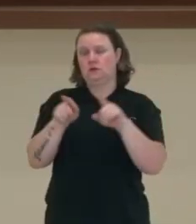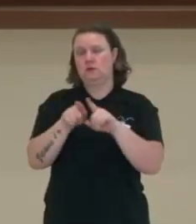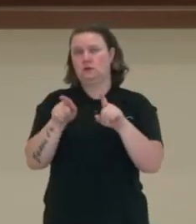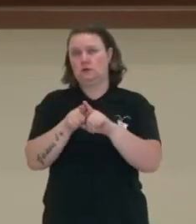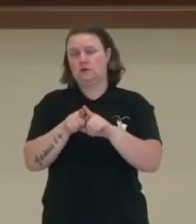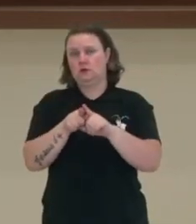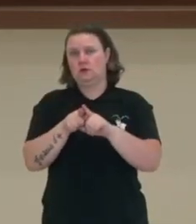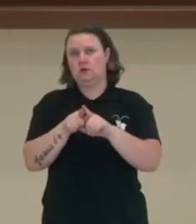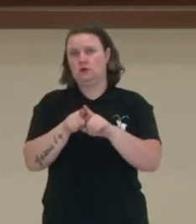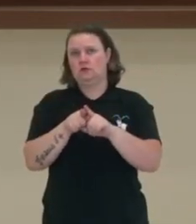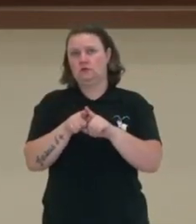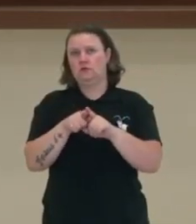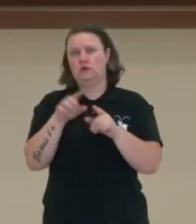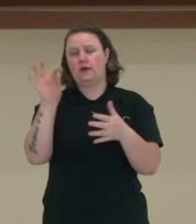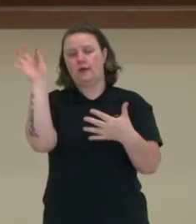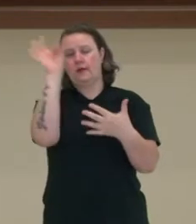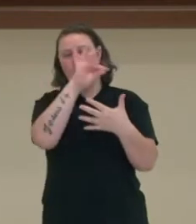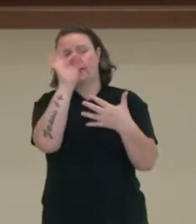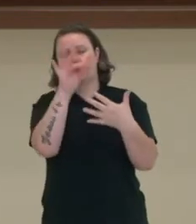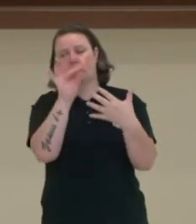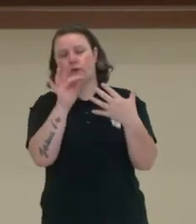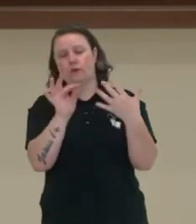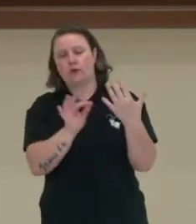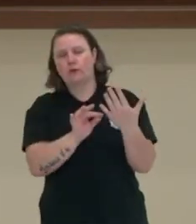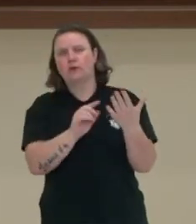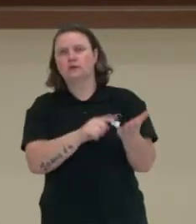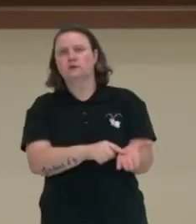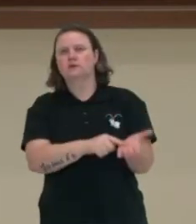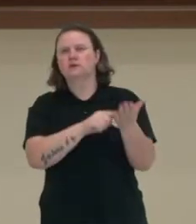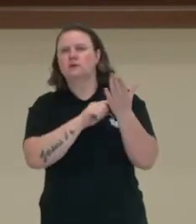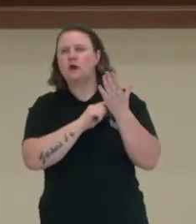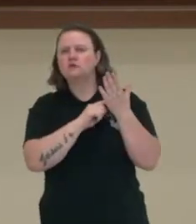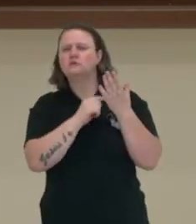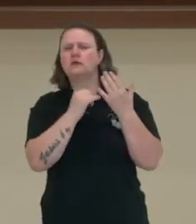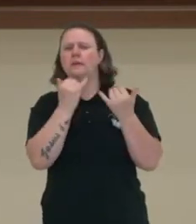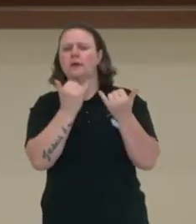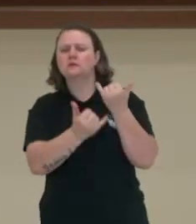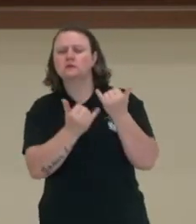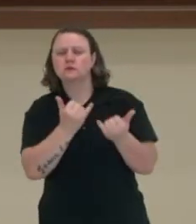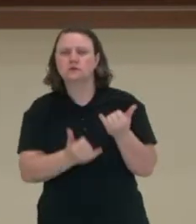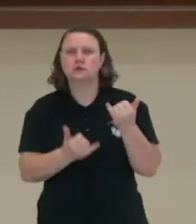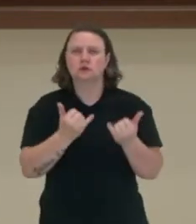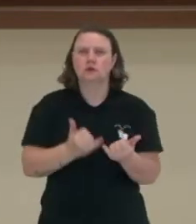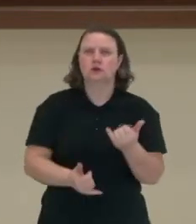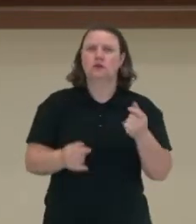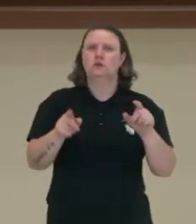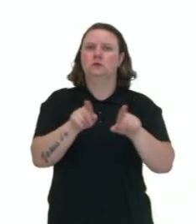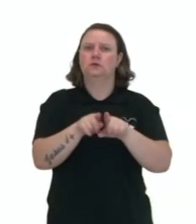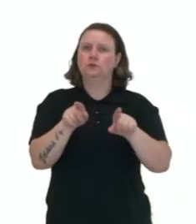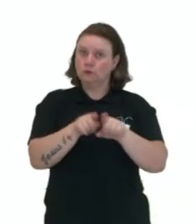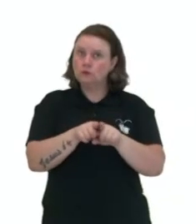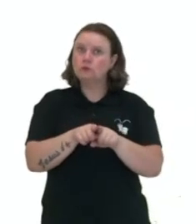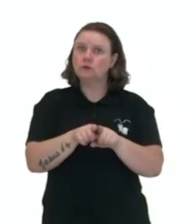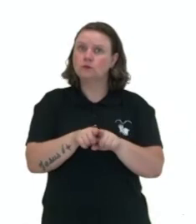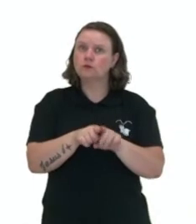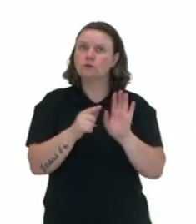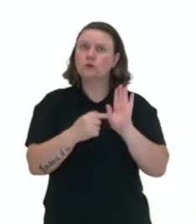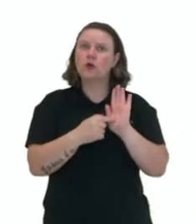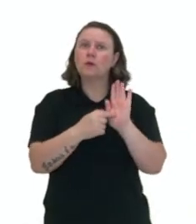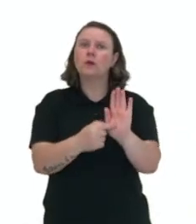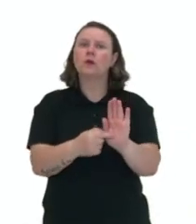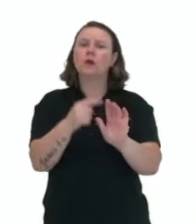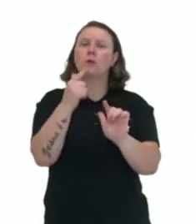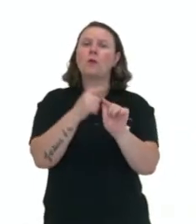com fatores, né? Mostrando a semelhança, a analogia evidente diante do que é